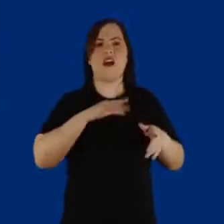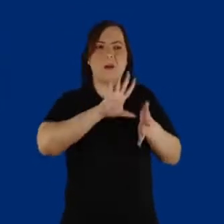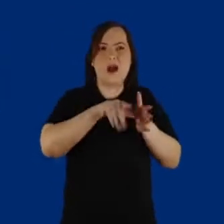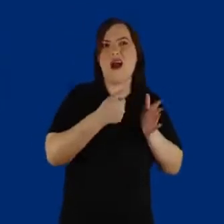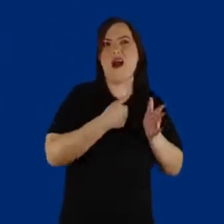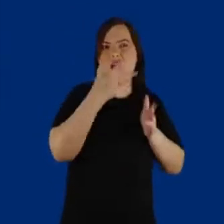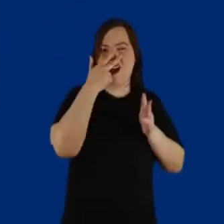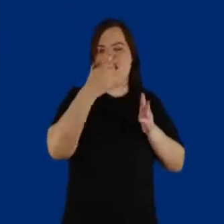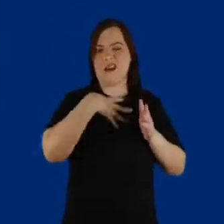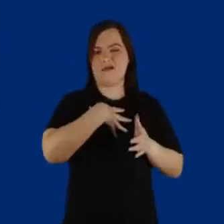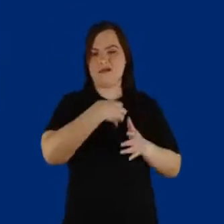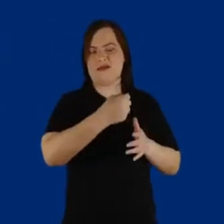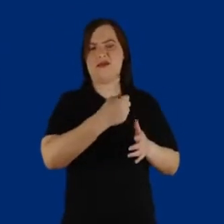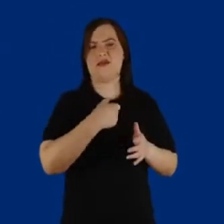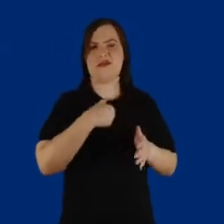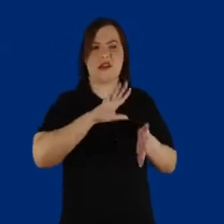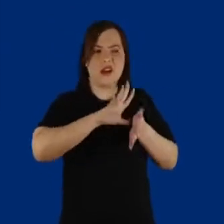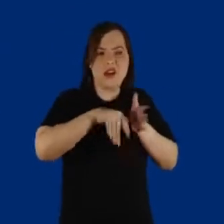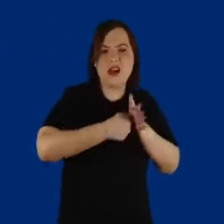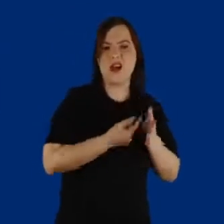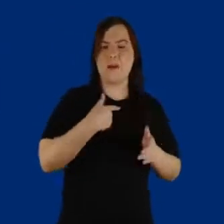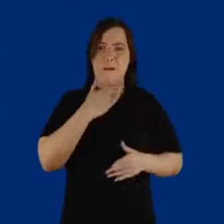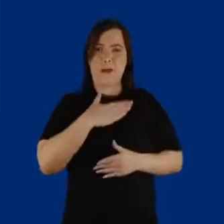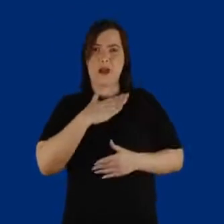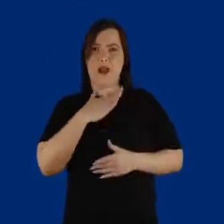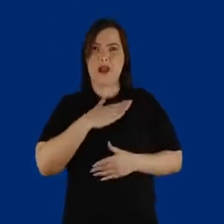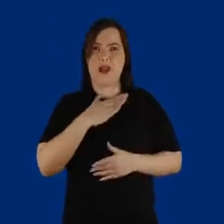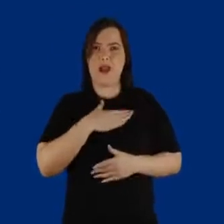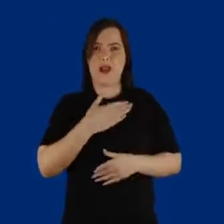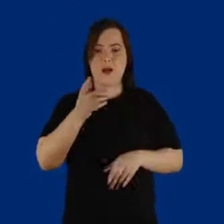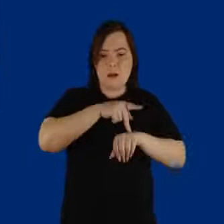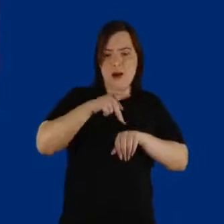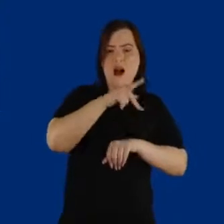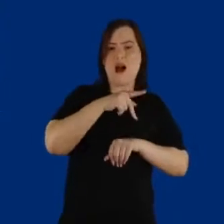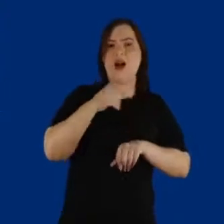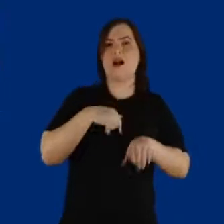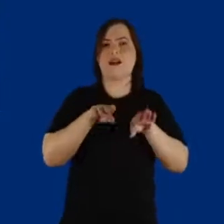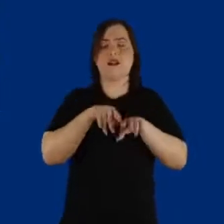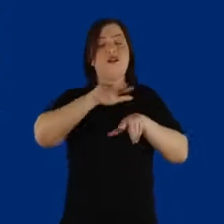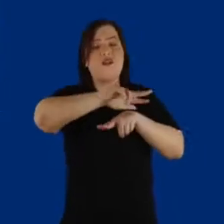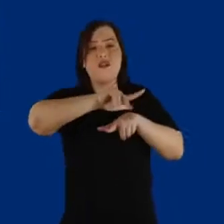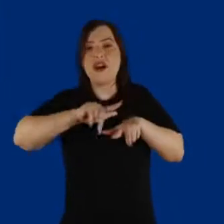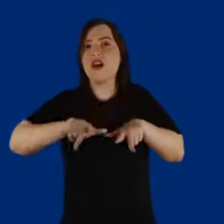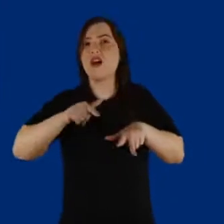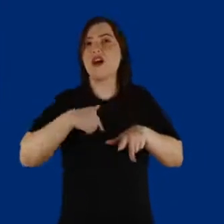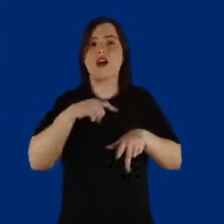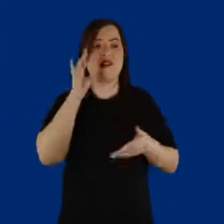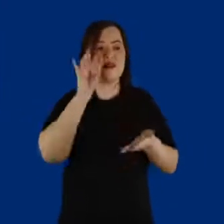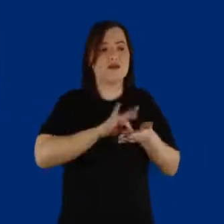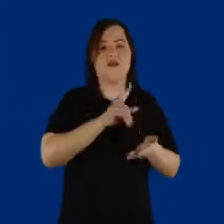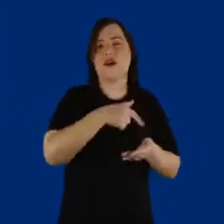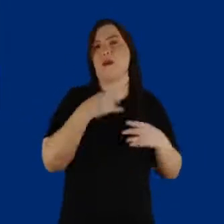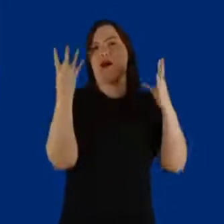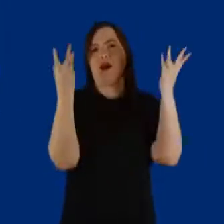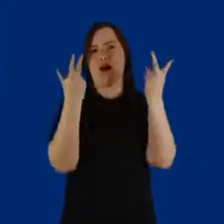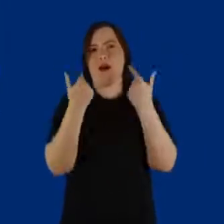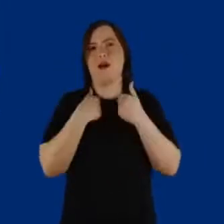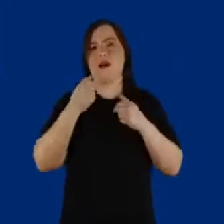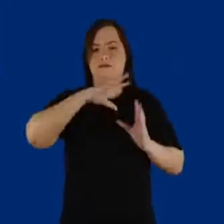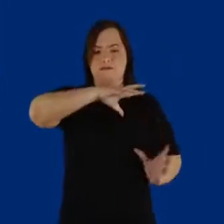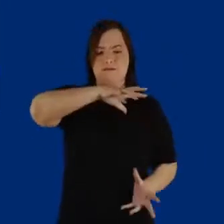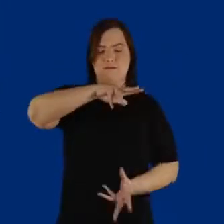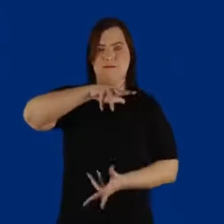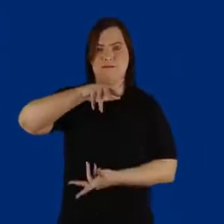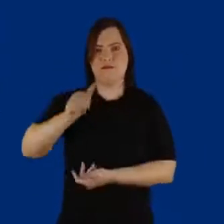roubando, estou roubando algo de mim, roubando algo do meu país. A diversidade é uma realidade maravilhosa da